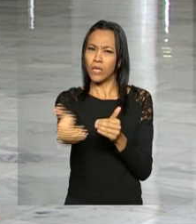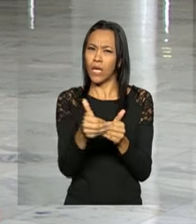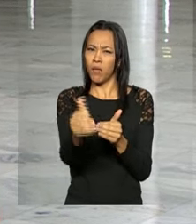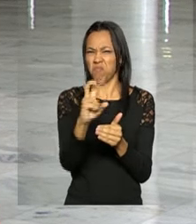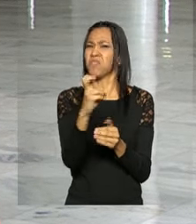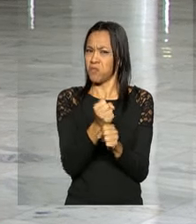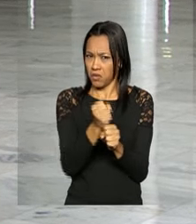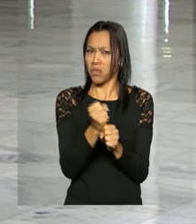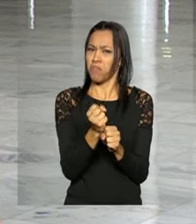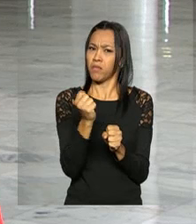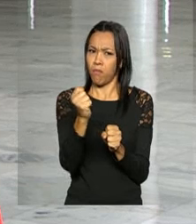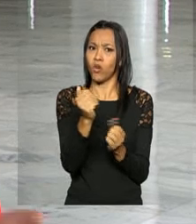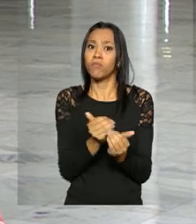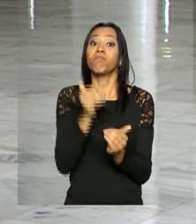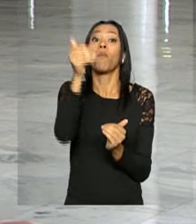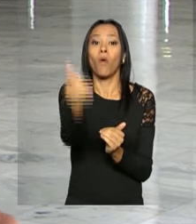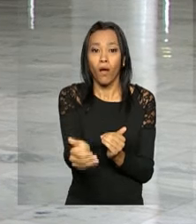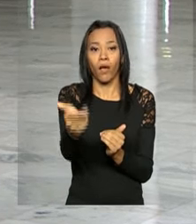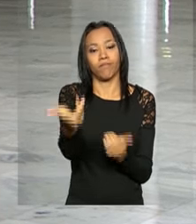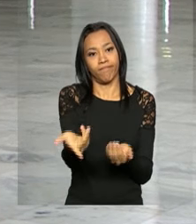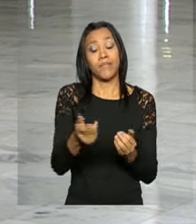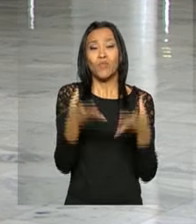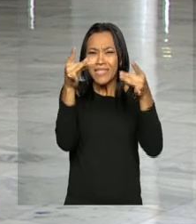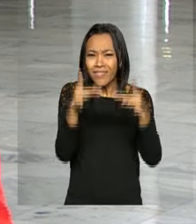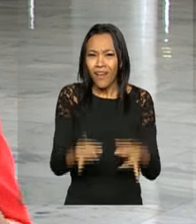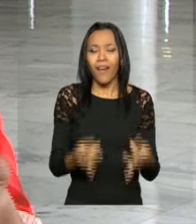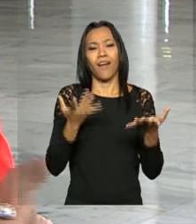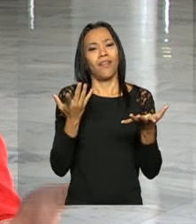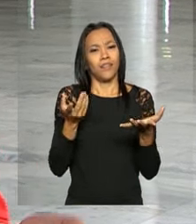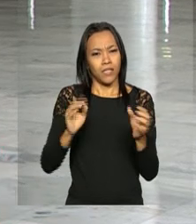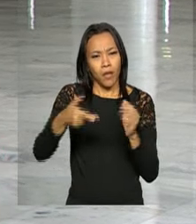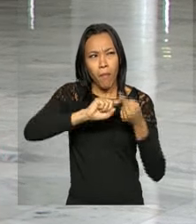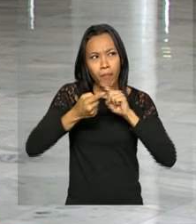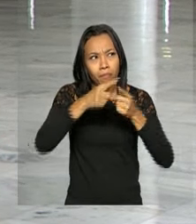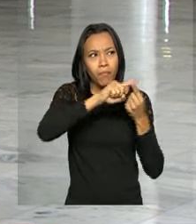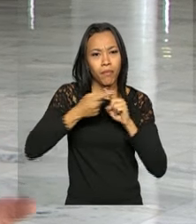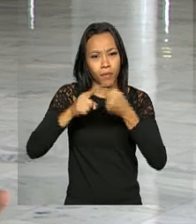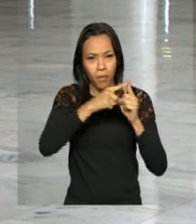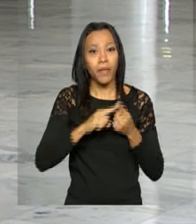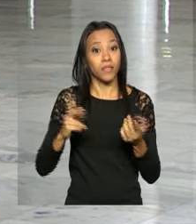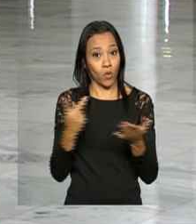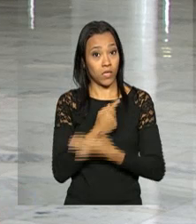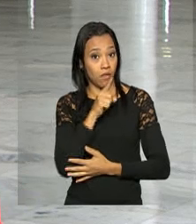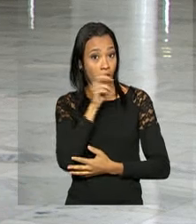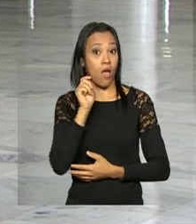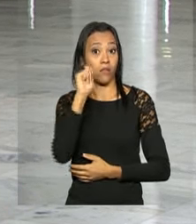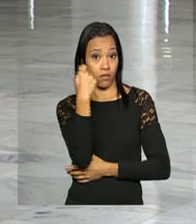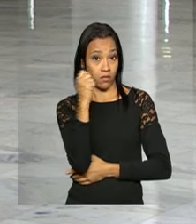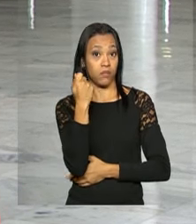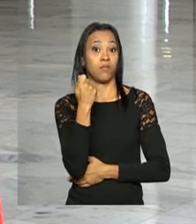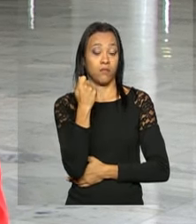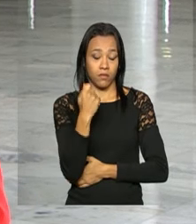também pode ser prorrogado. Os detalhes de todos esses acordos e dessas conversações que estão havendo lá em Buenos Aires